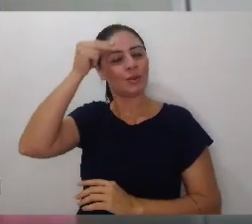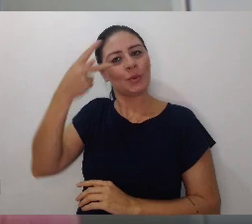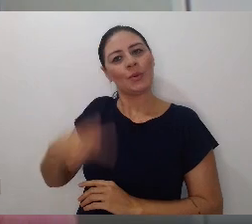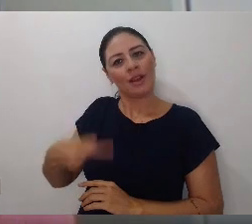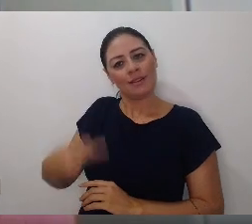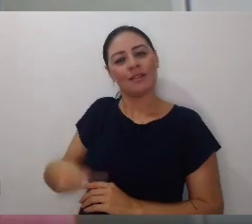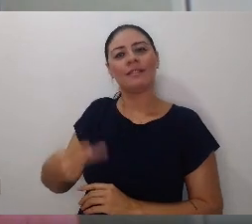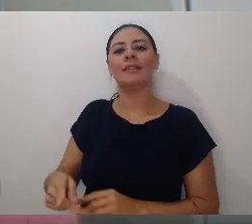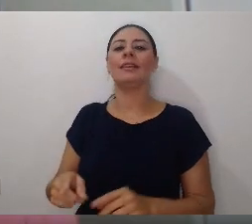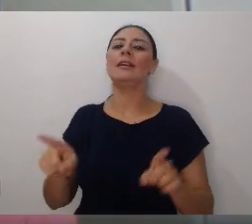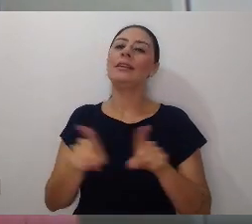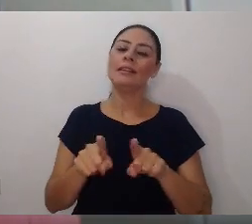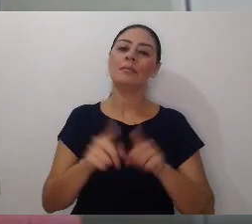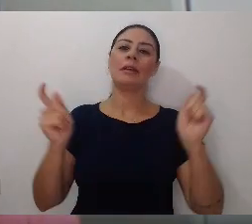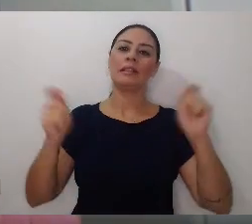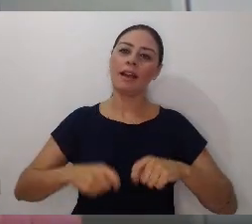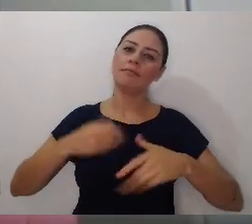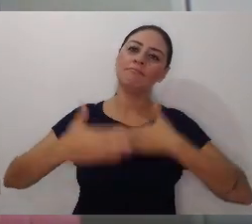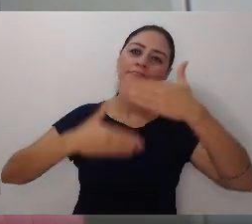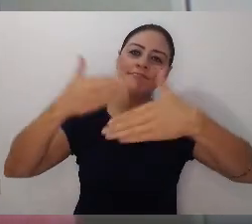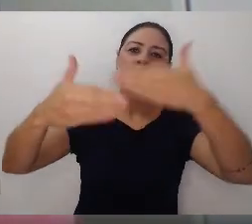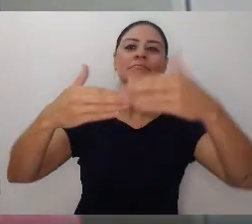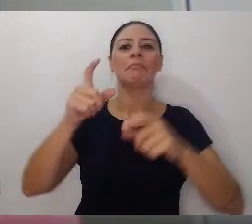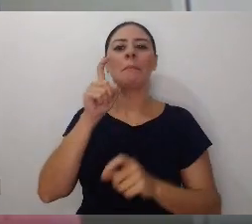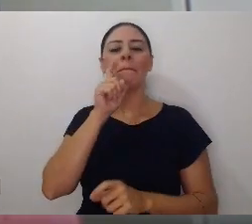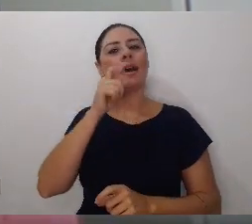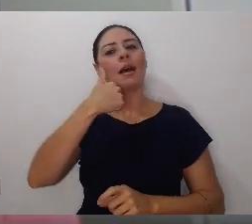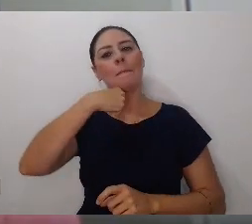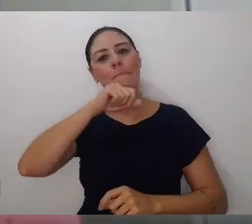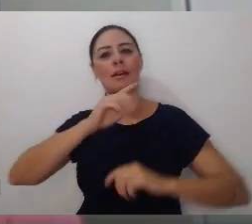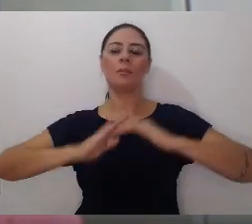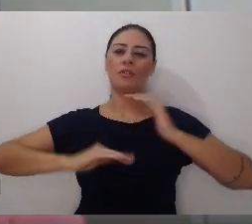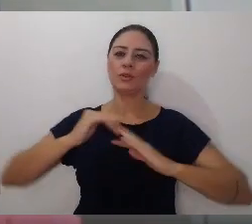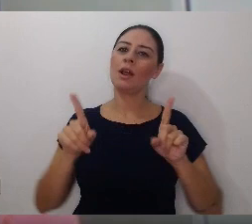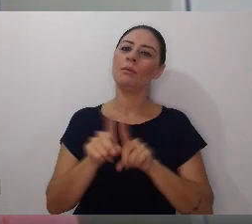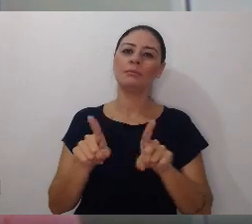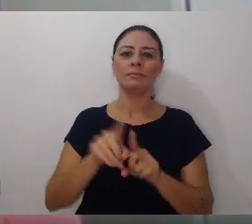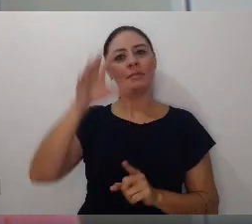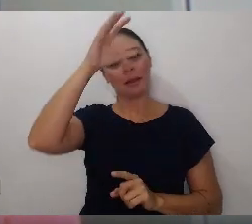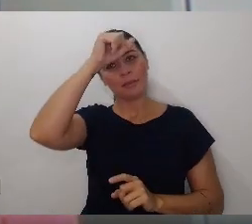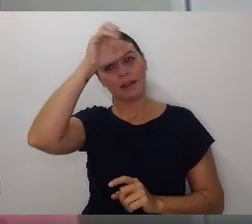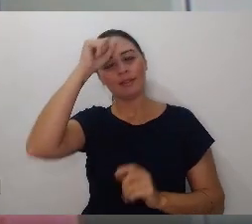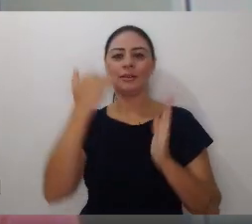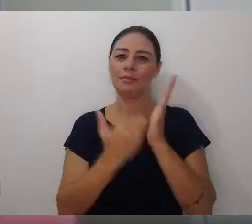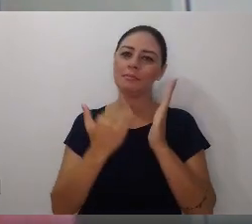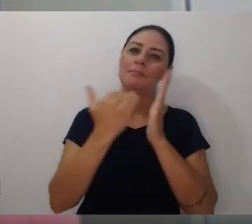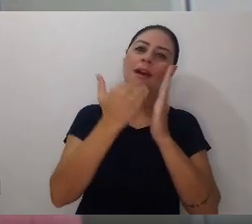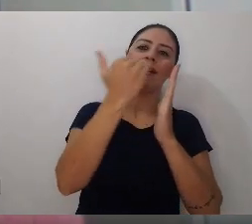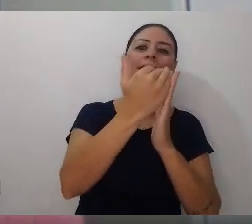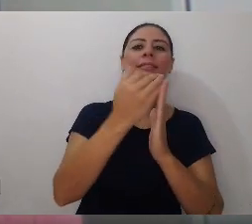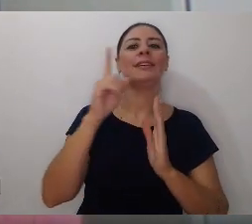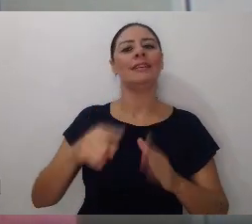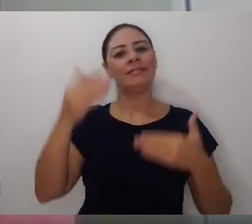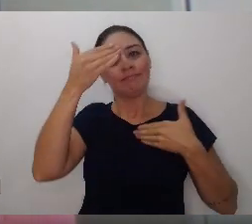da rede que trabalham com as nossas crianças, e que a gente possa estar sempre evoluindo enquanto pai, enquanto mãe, enquanto profissional e aprendendo